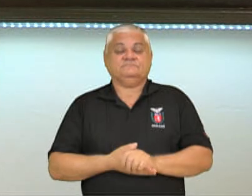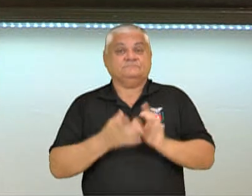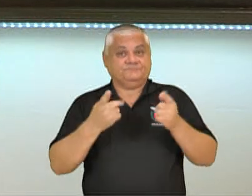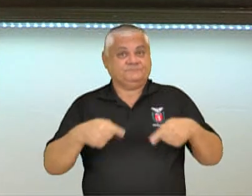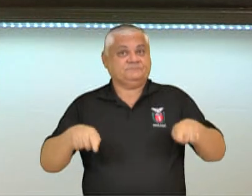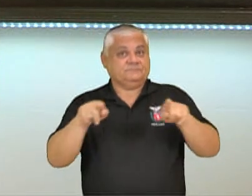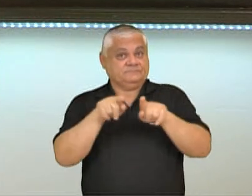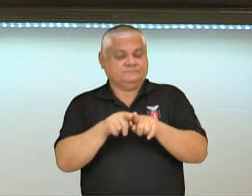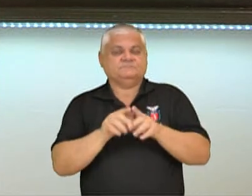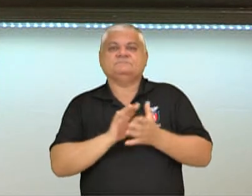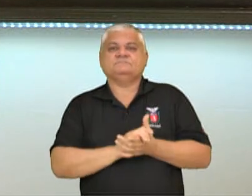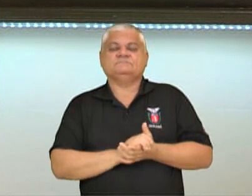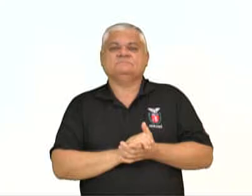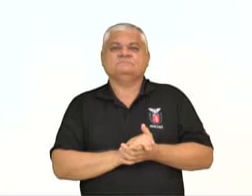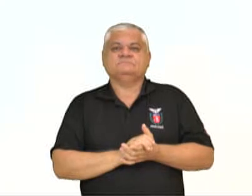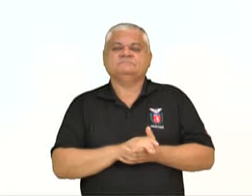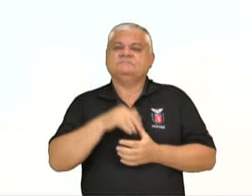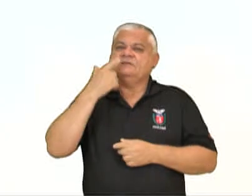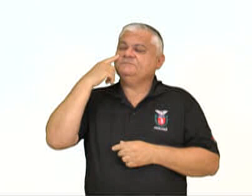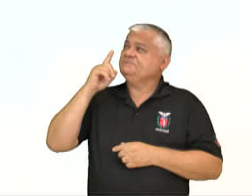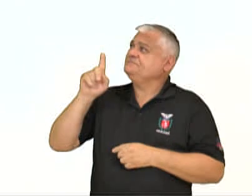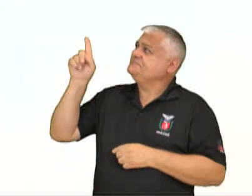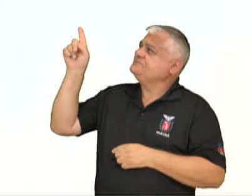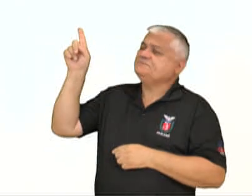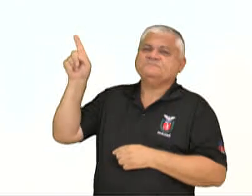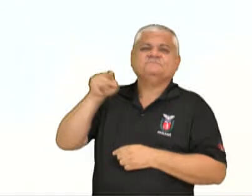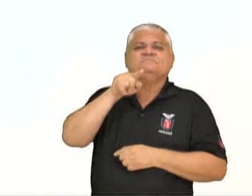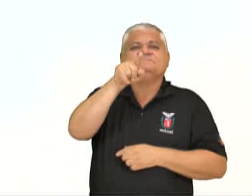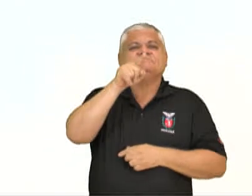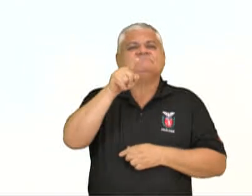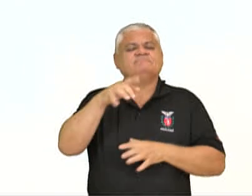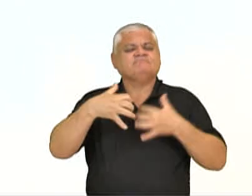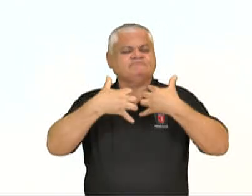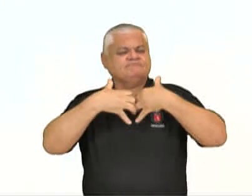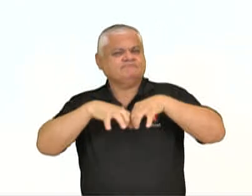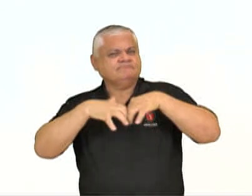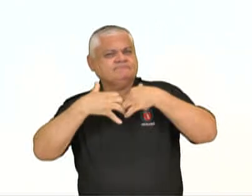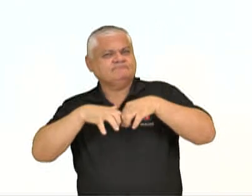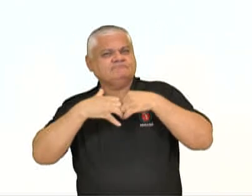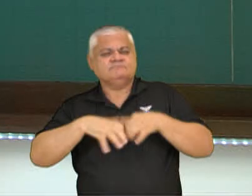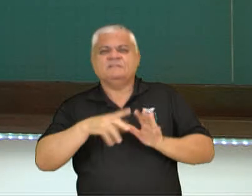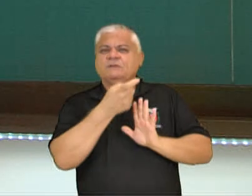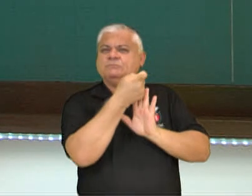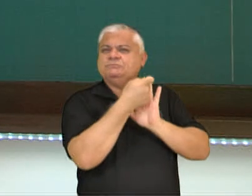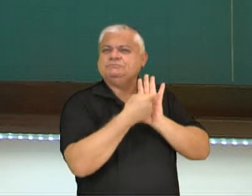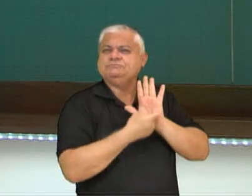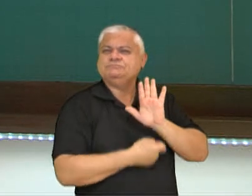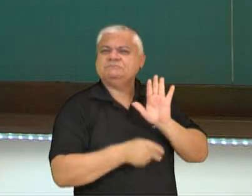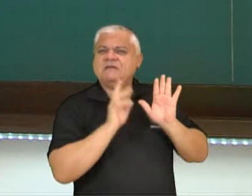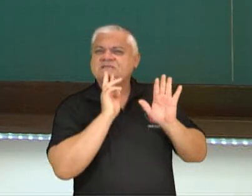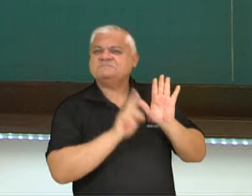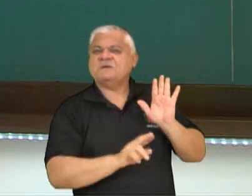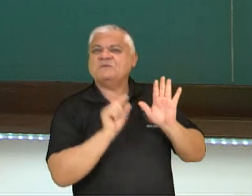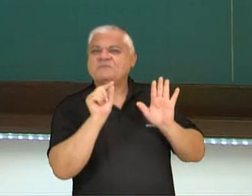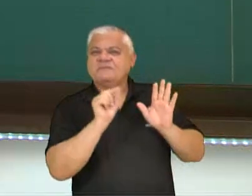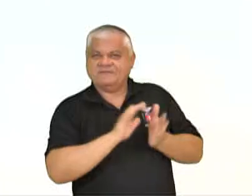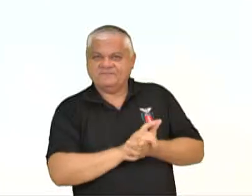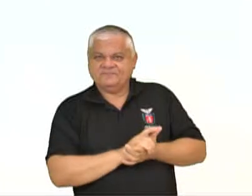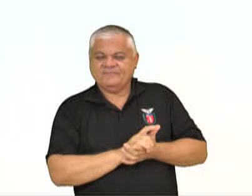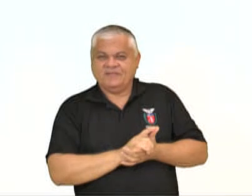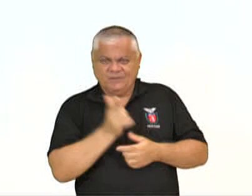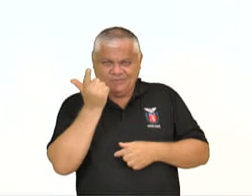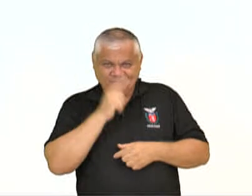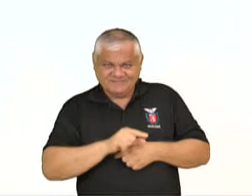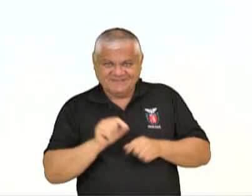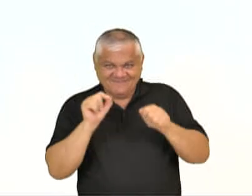Retornando então, pessoal, olhe lá o que vocês refletiram, o que vocês escreveram aí, né? Vamos ver se produziu